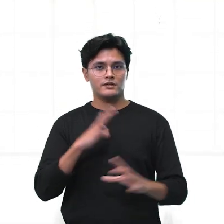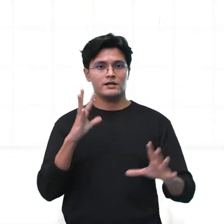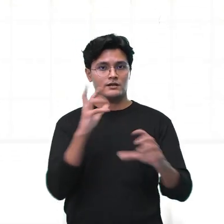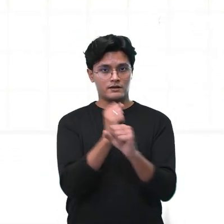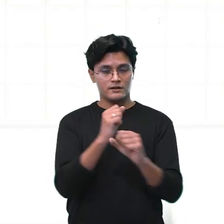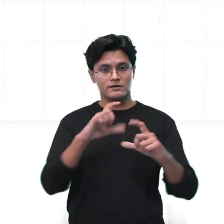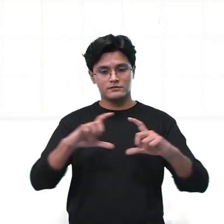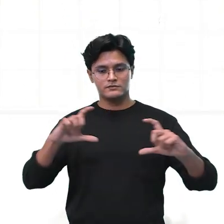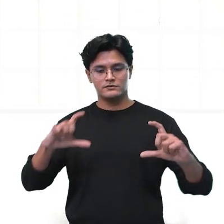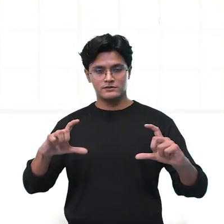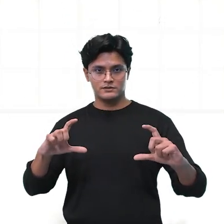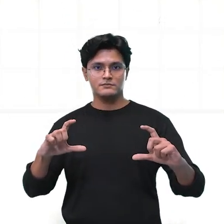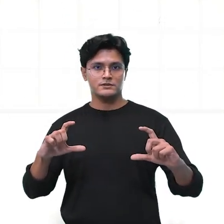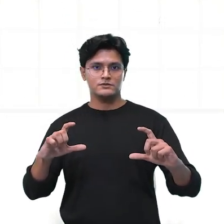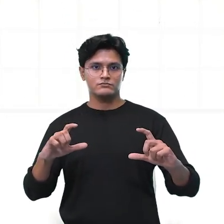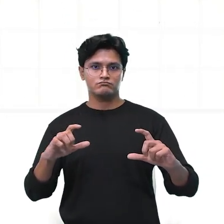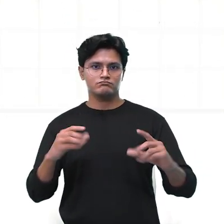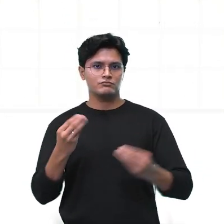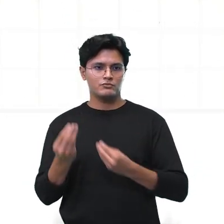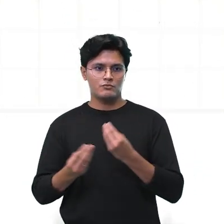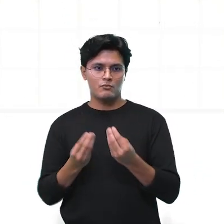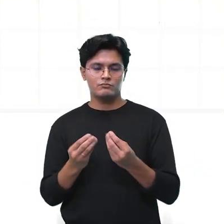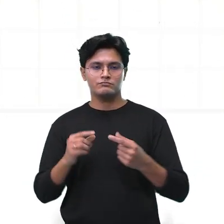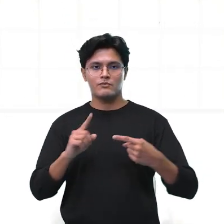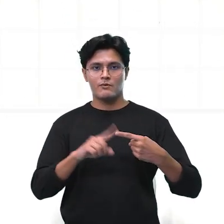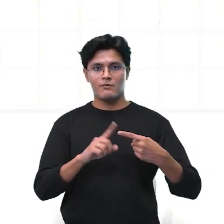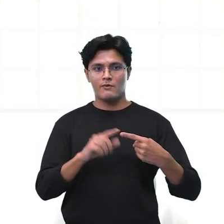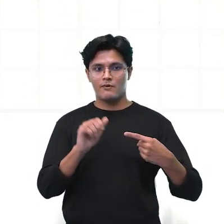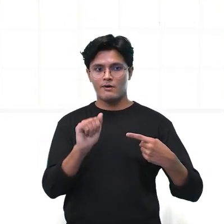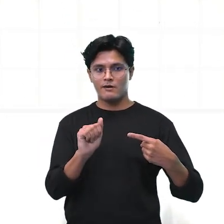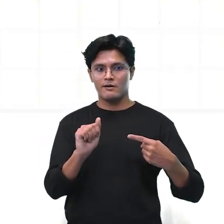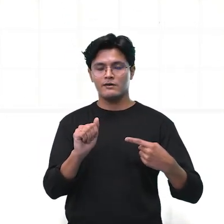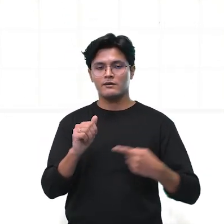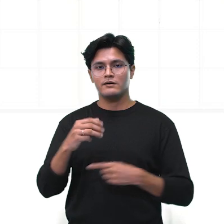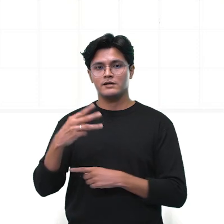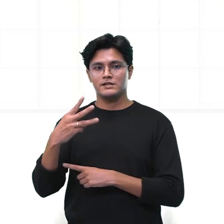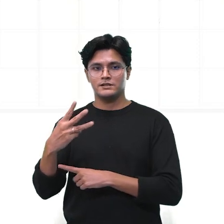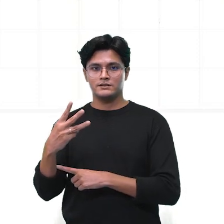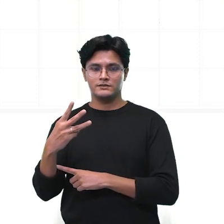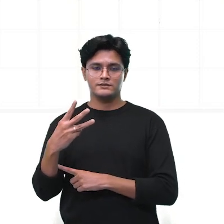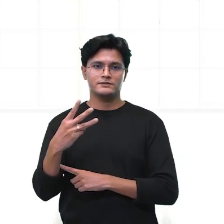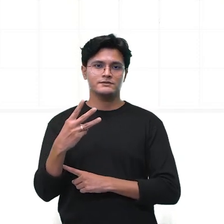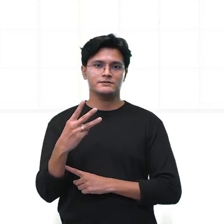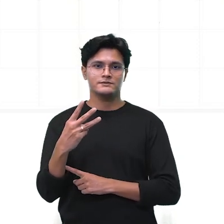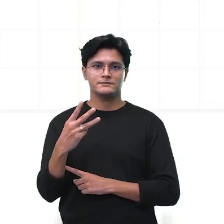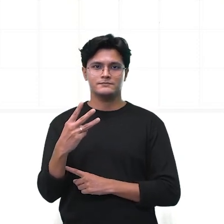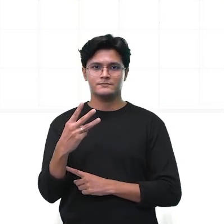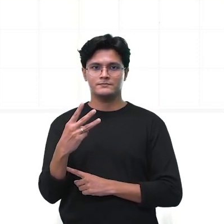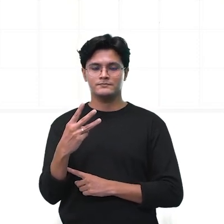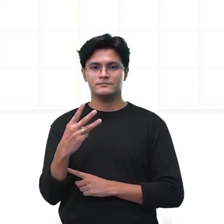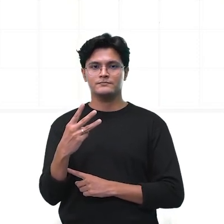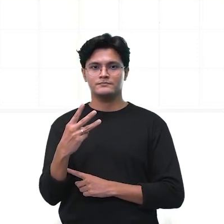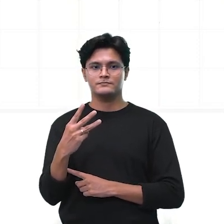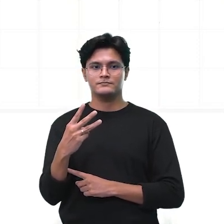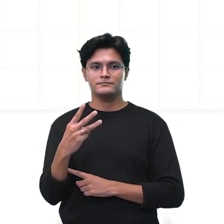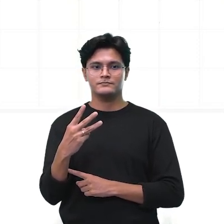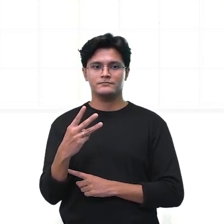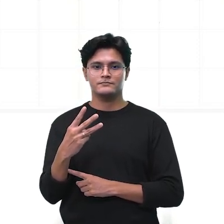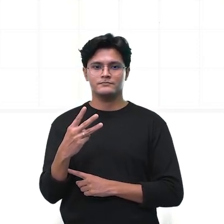3x, ou melhor, 3, né? Aí entre parênteses, deixa eu colocar aqui embaixo,